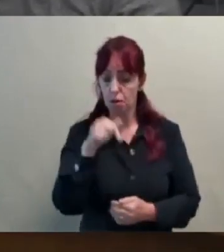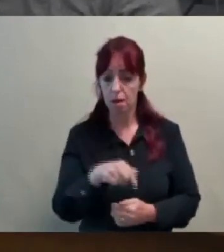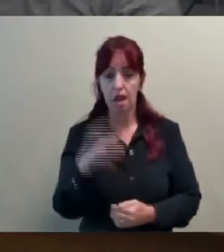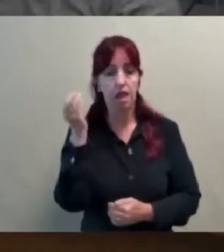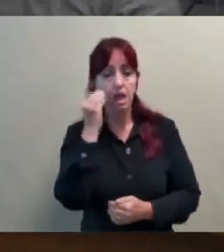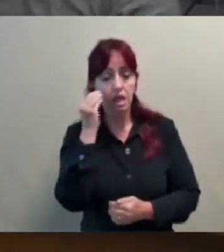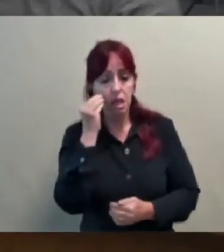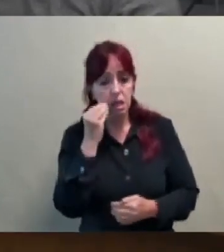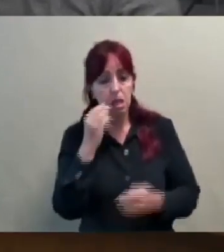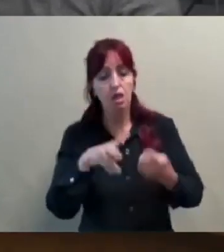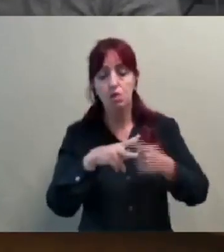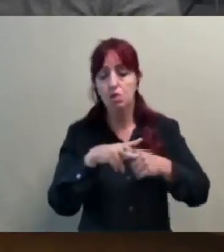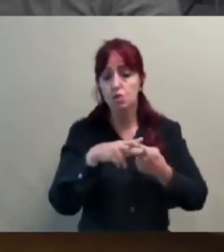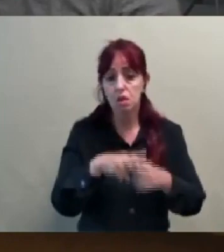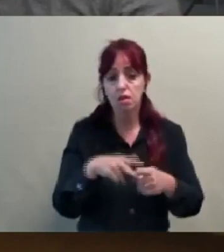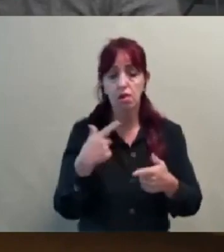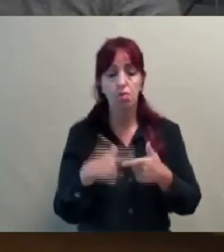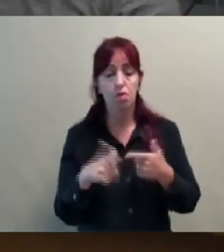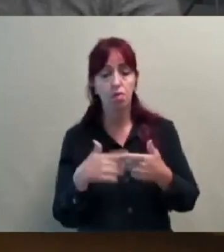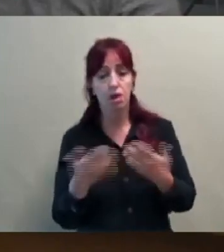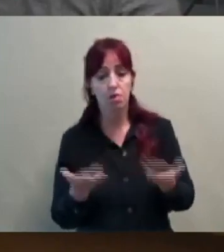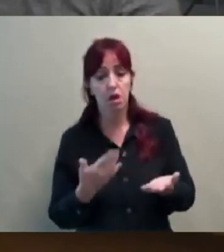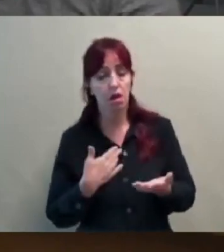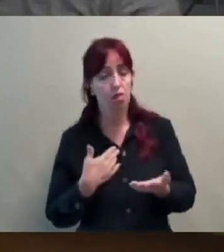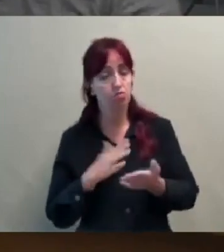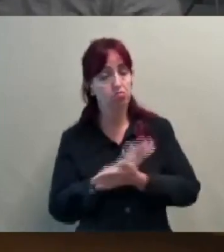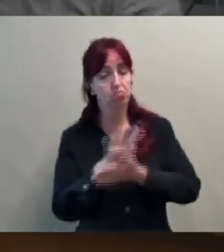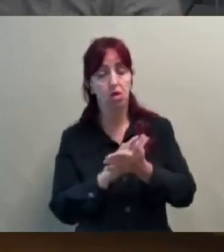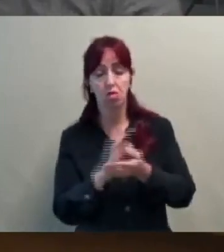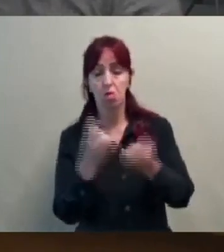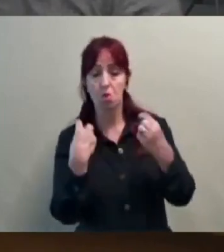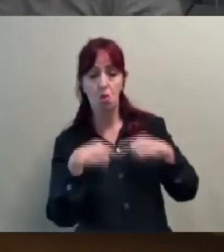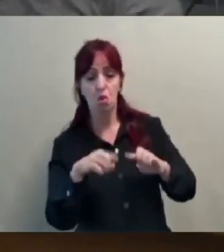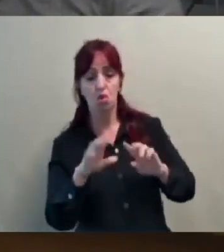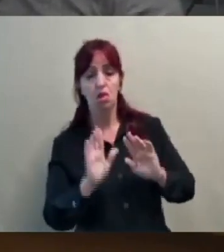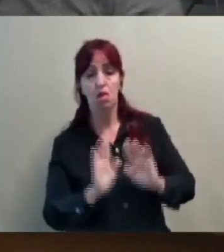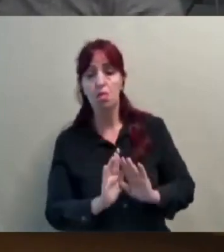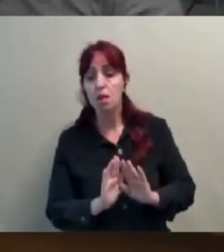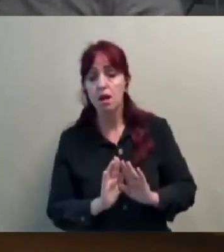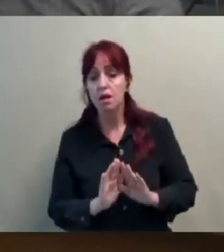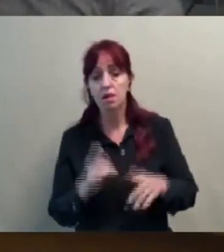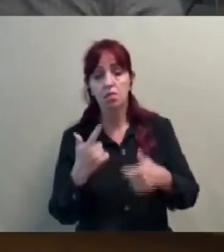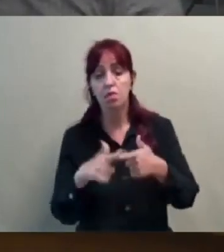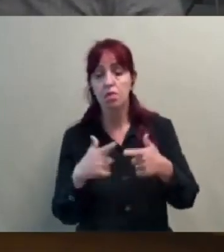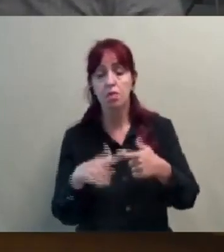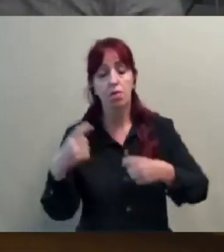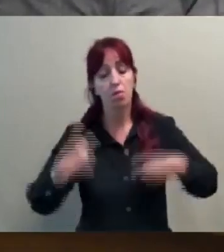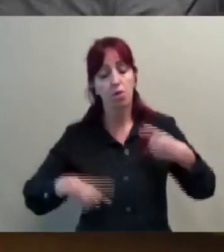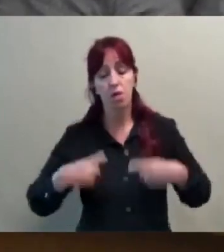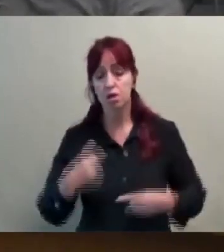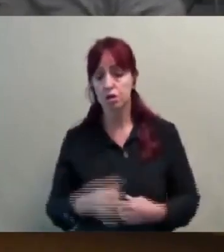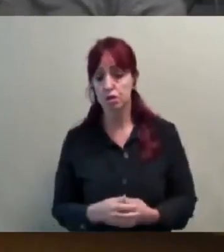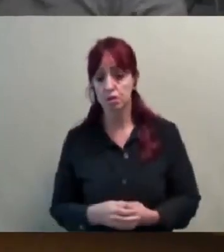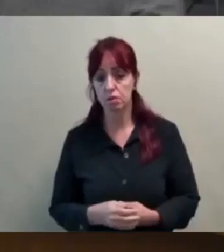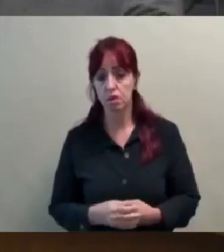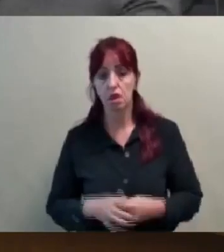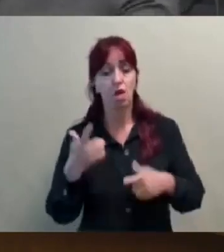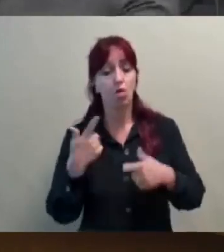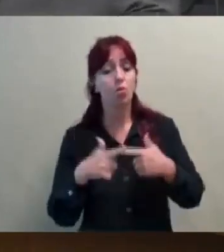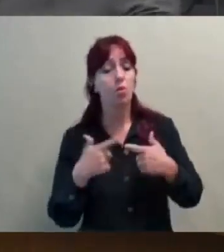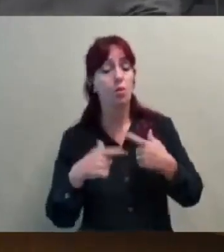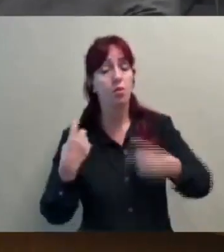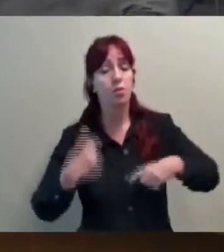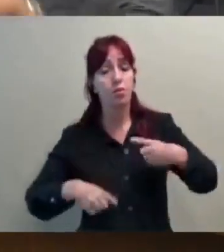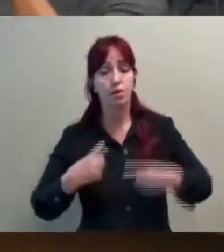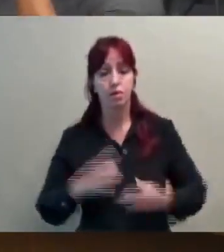suas questões. Não tenho nada contra ninguém, mas é questões políticas. São as questões políticas.